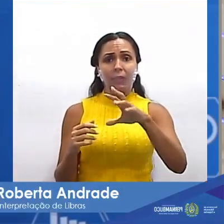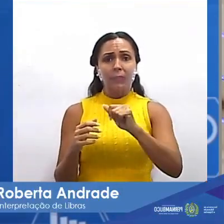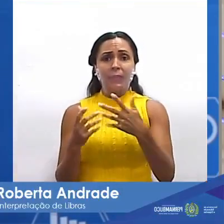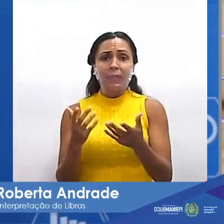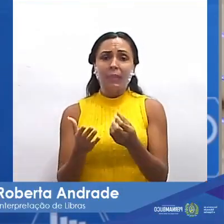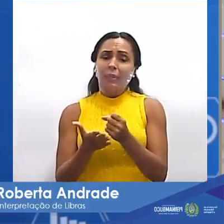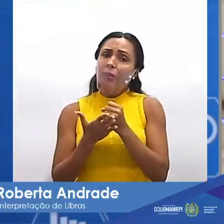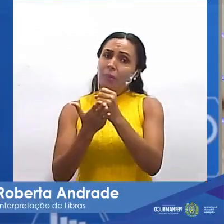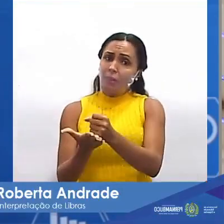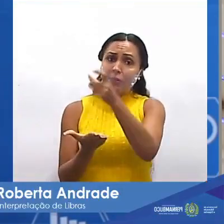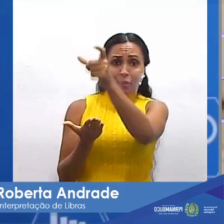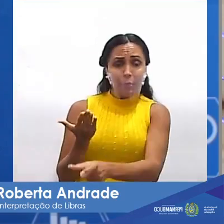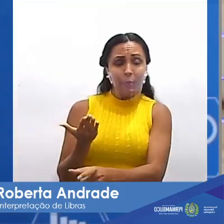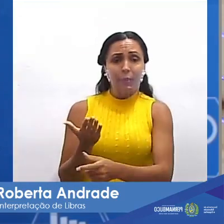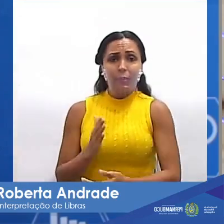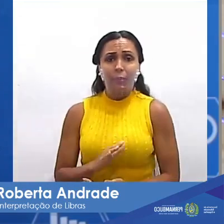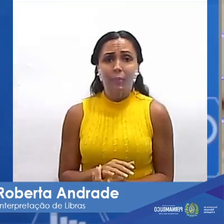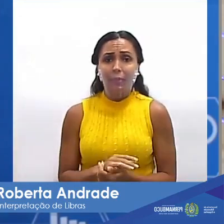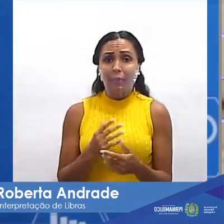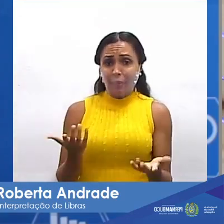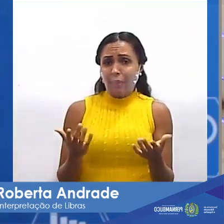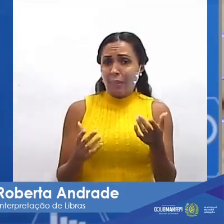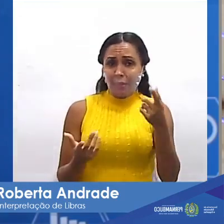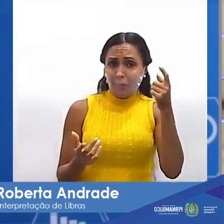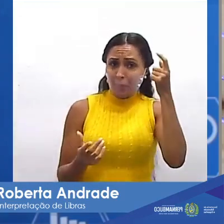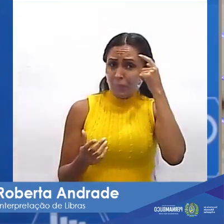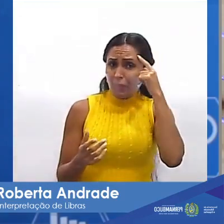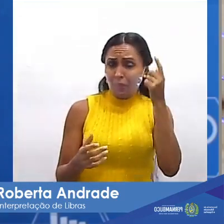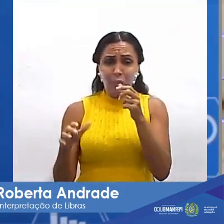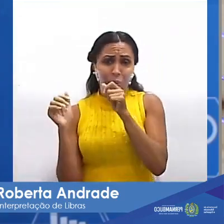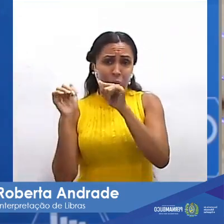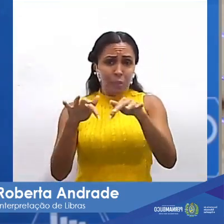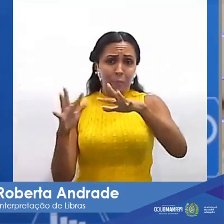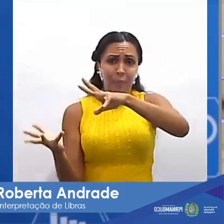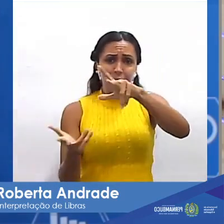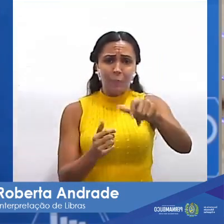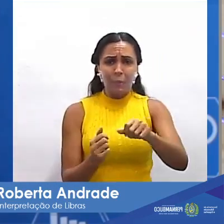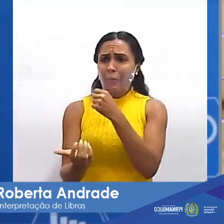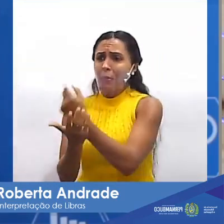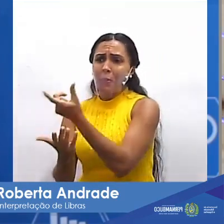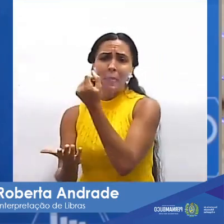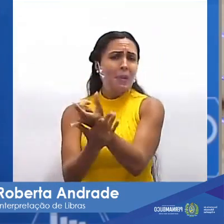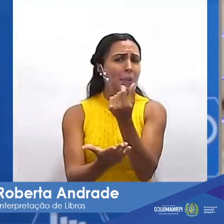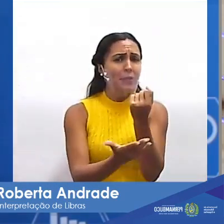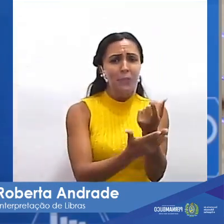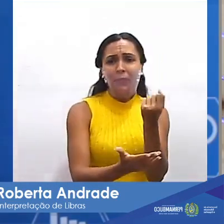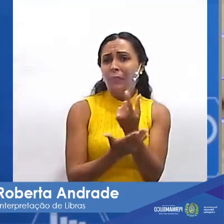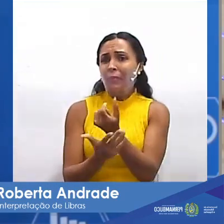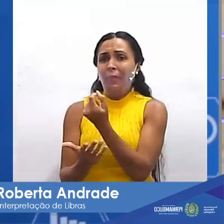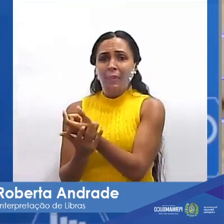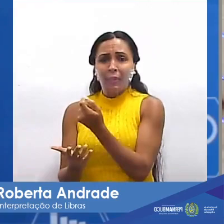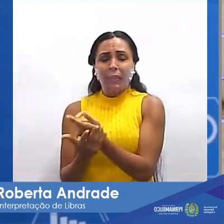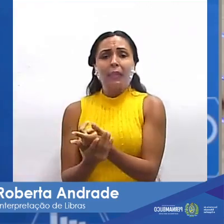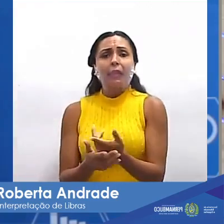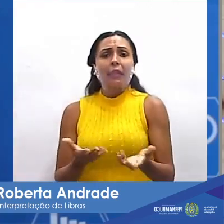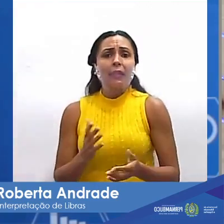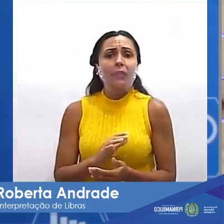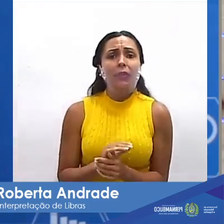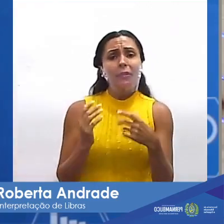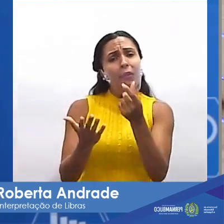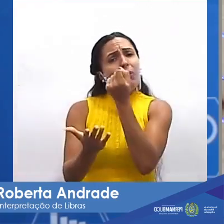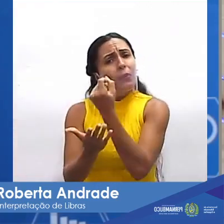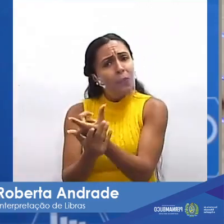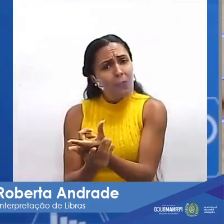forma. Imaginemos nessa época de pandemia, todo mundo comprando a carga através do e-commerce, e você compra